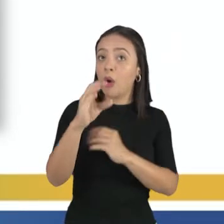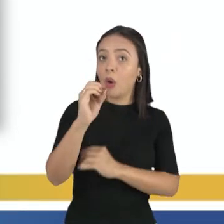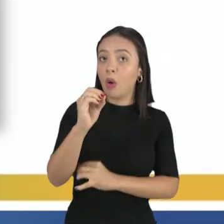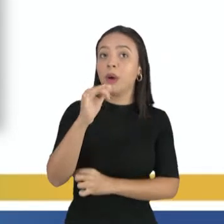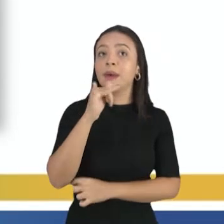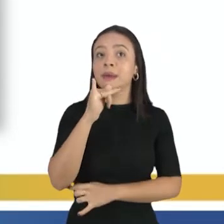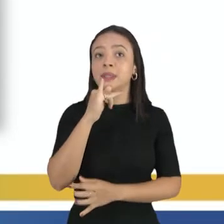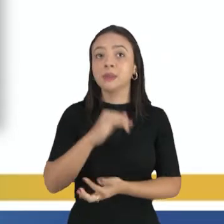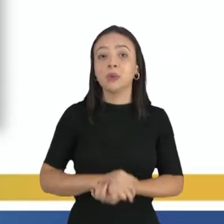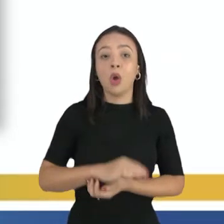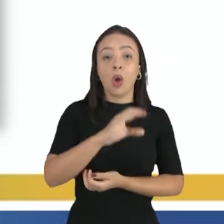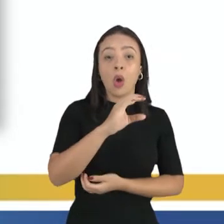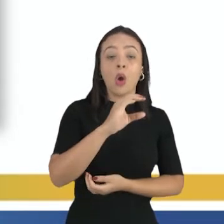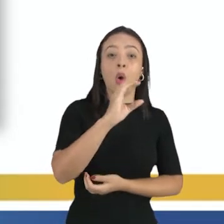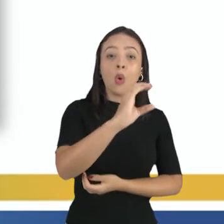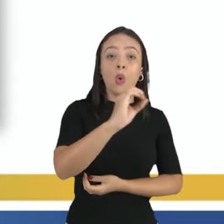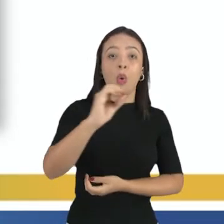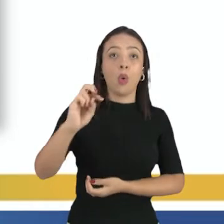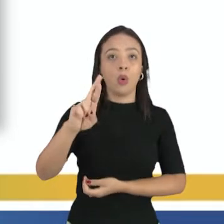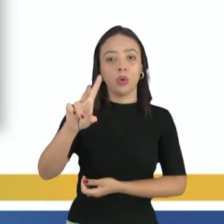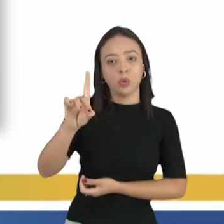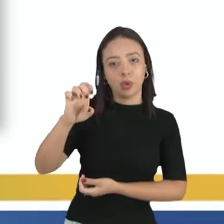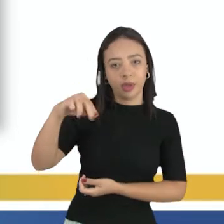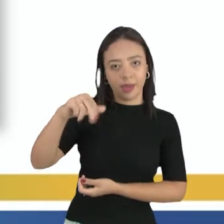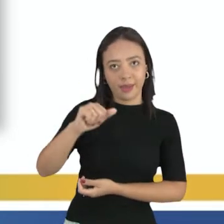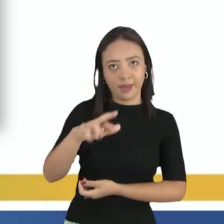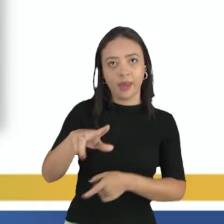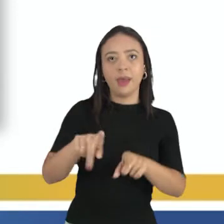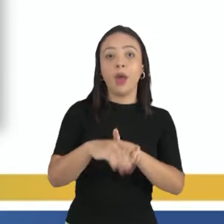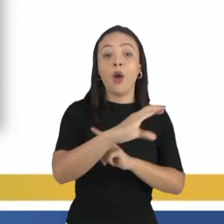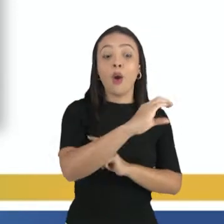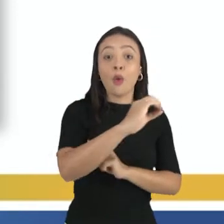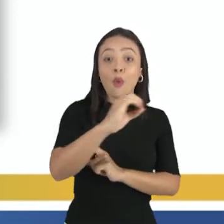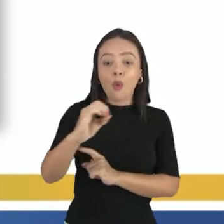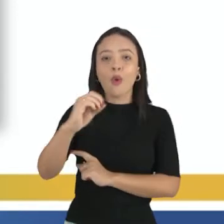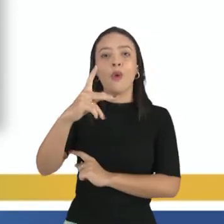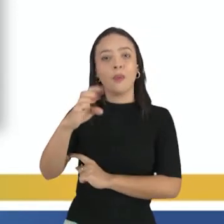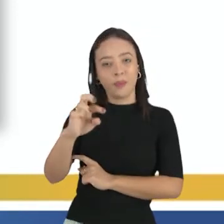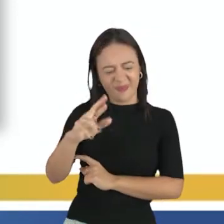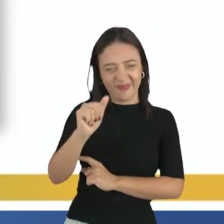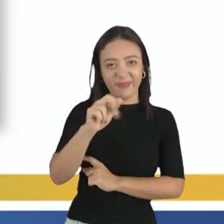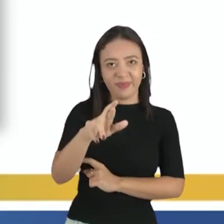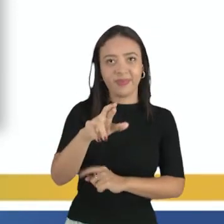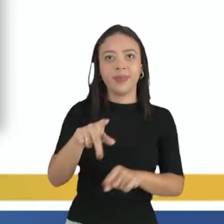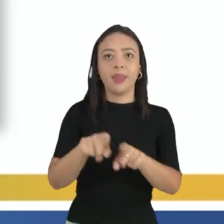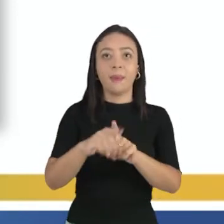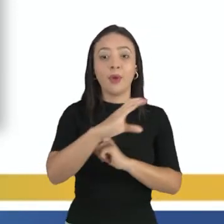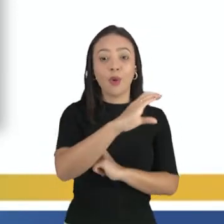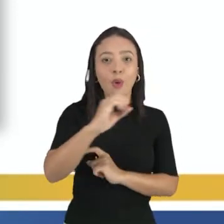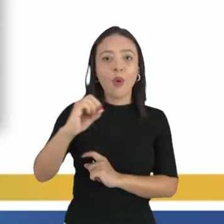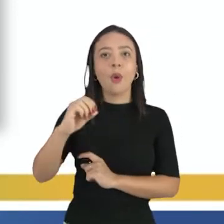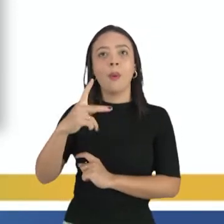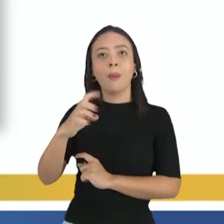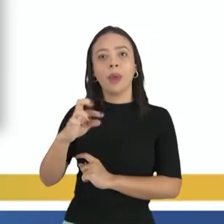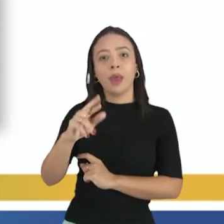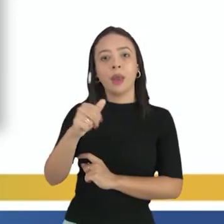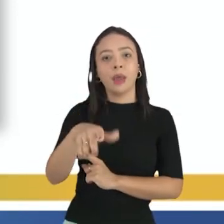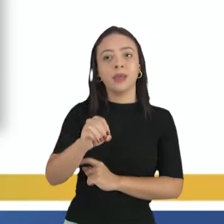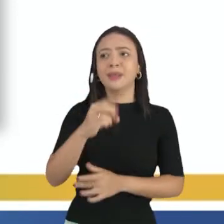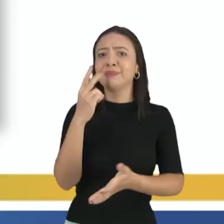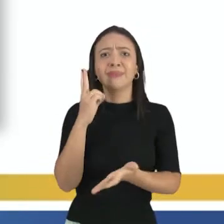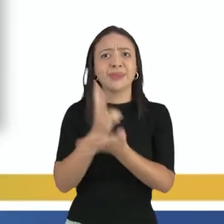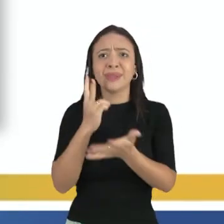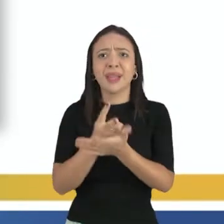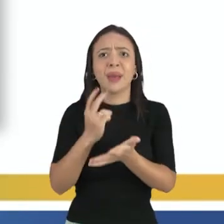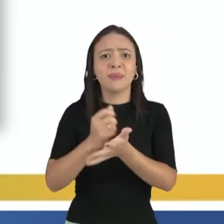Exemplo, coordenar, cooperar, cooperação. Aí você vai dizer, mas professora, eu estou cansada de escrever essas palavras assim,